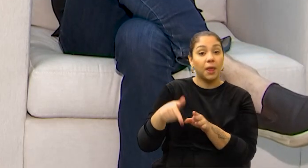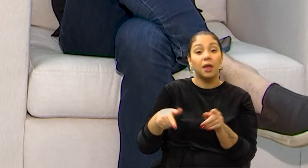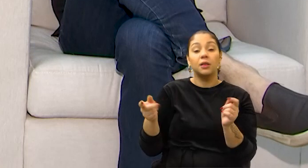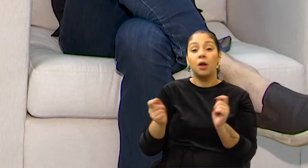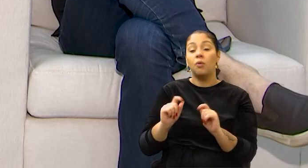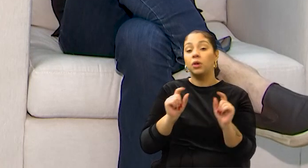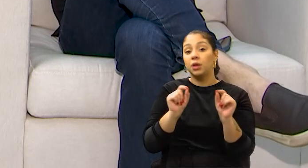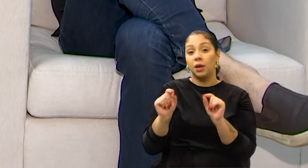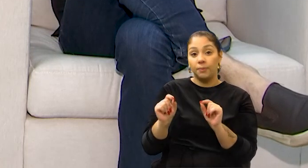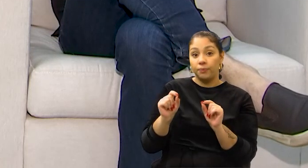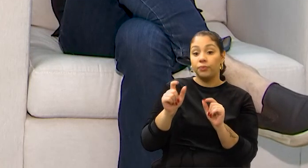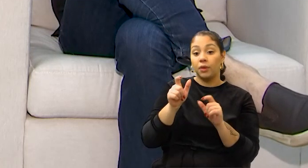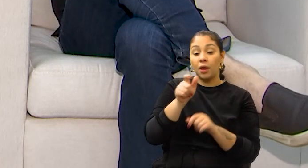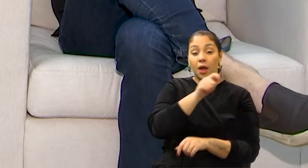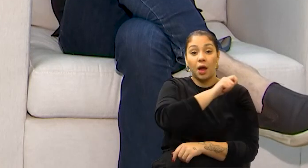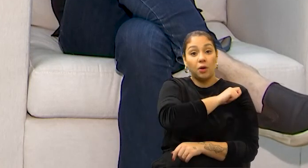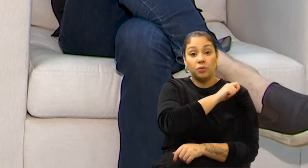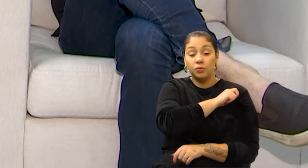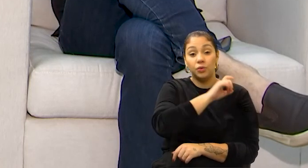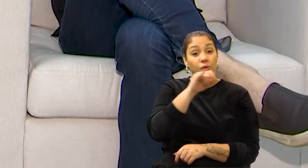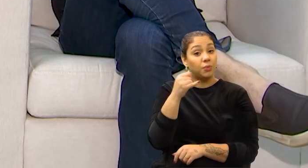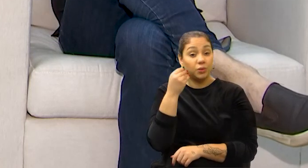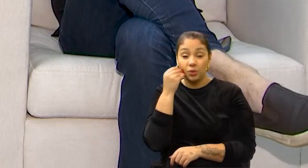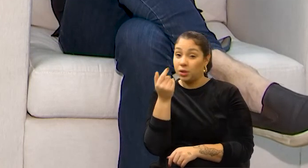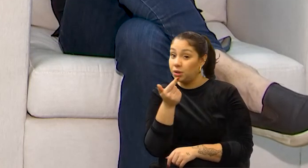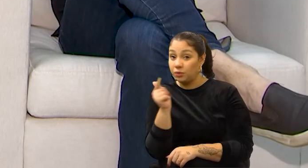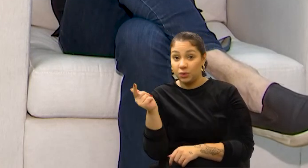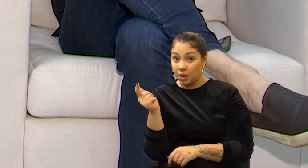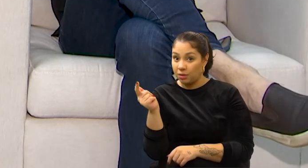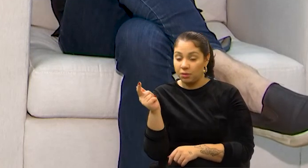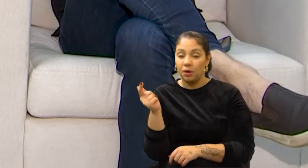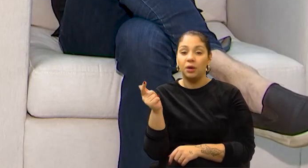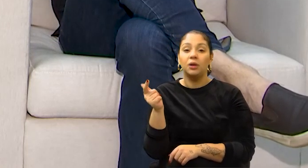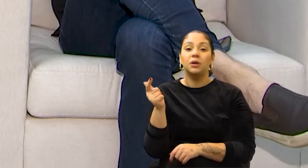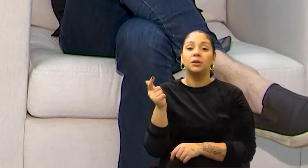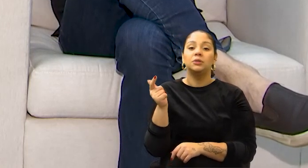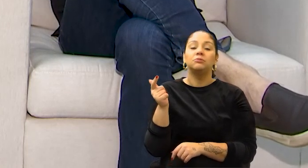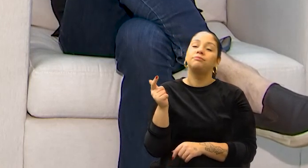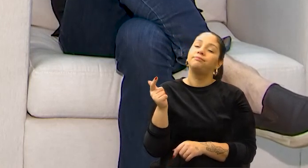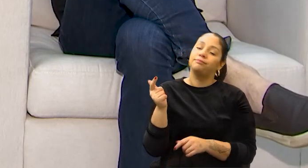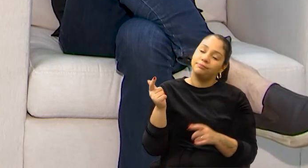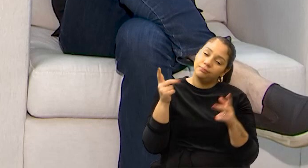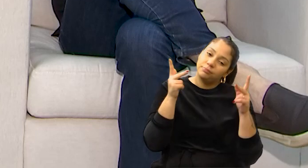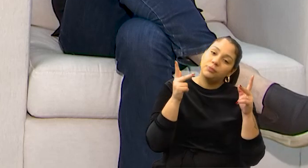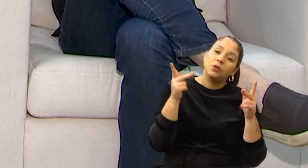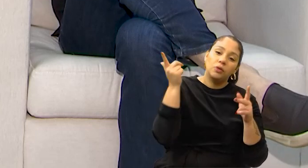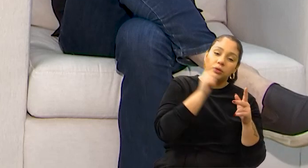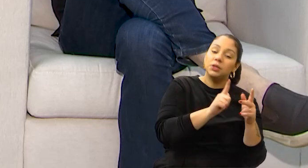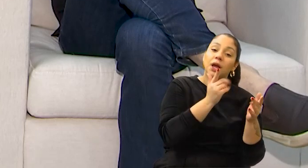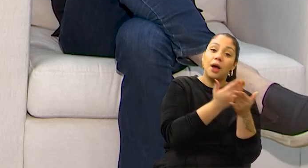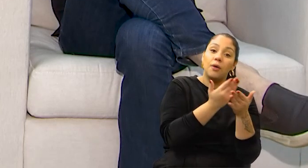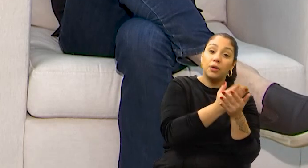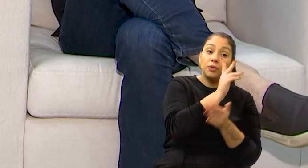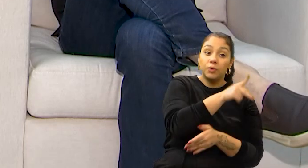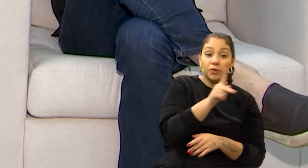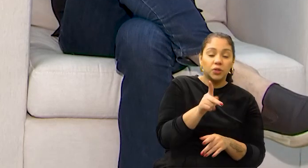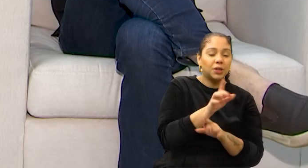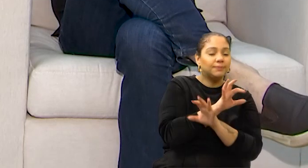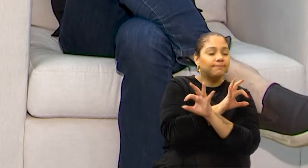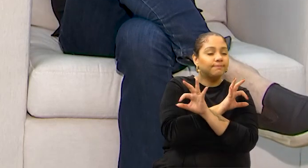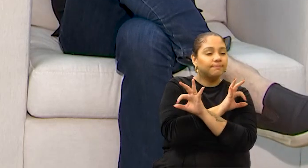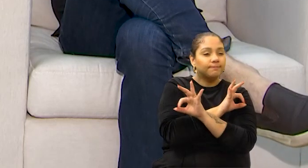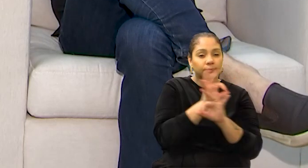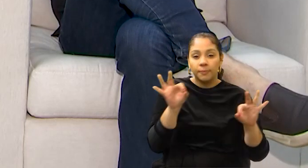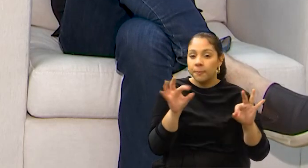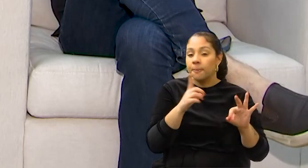nossa preocupação é também permitir que os estudantes que não tenham as mesmas oportunidades as mesmas condições possam ter aulas com professores